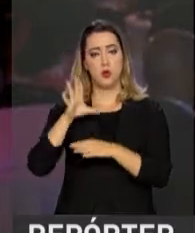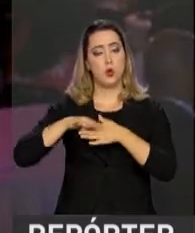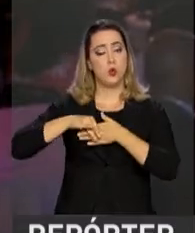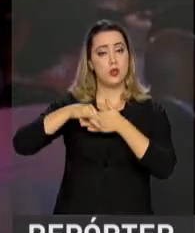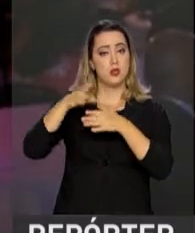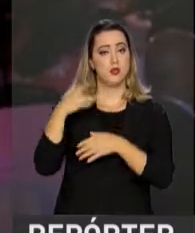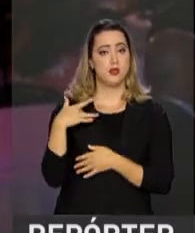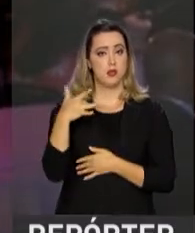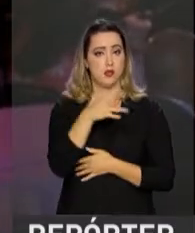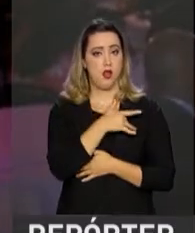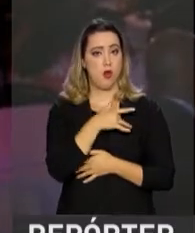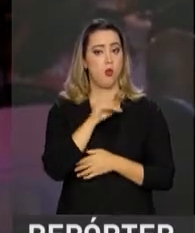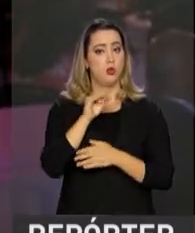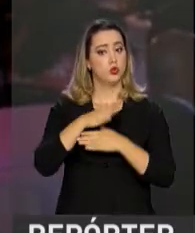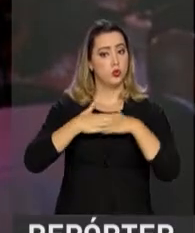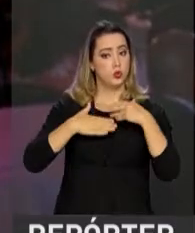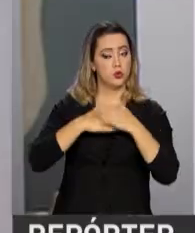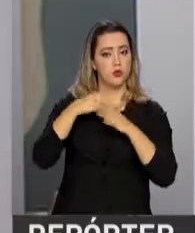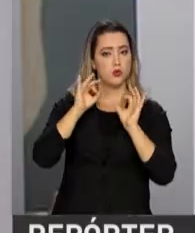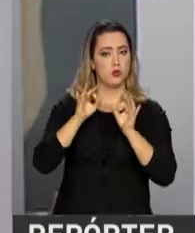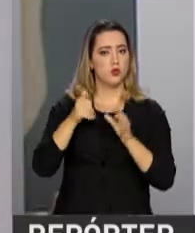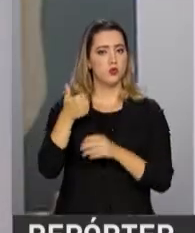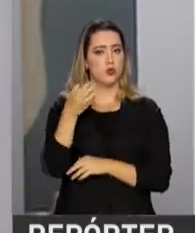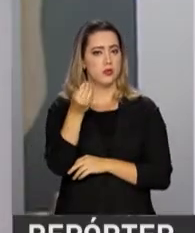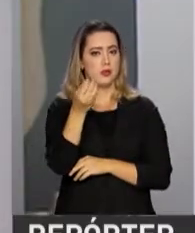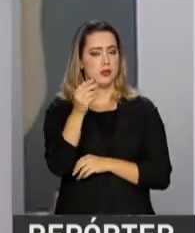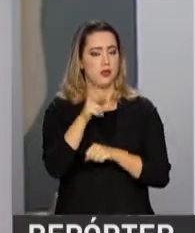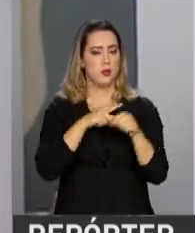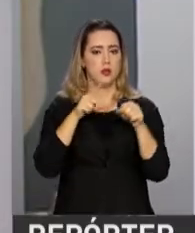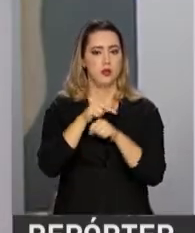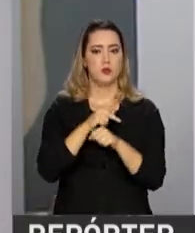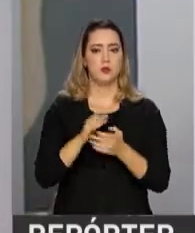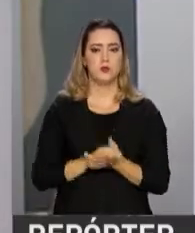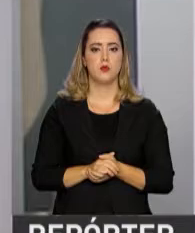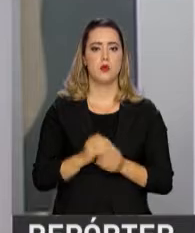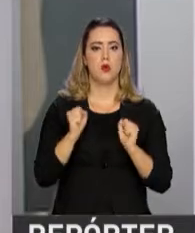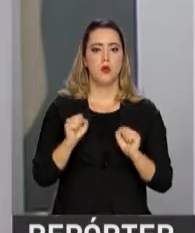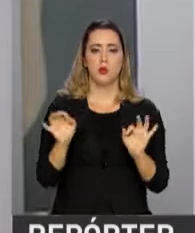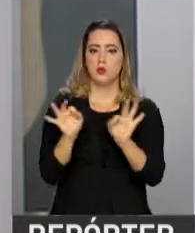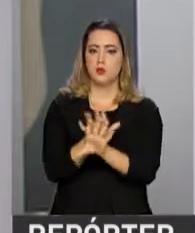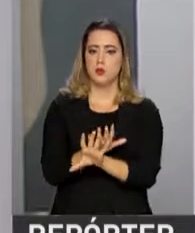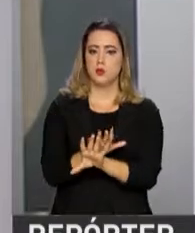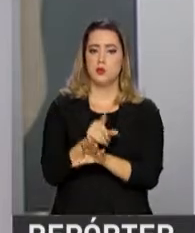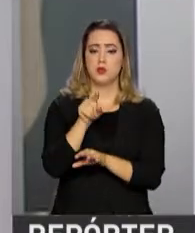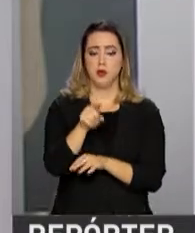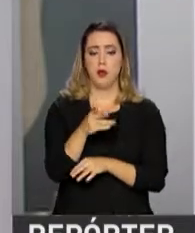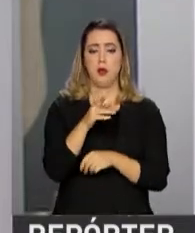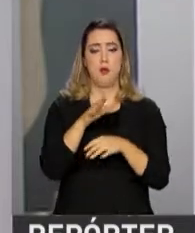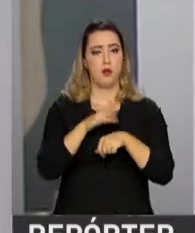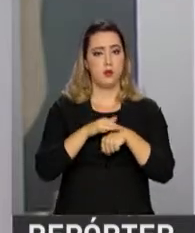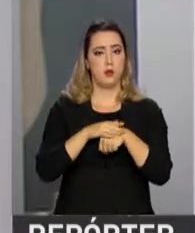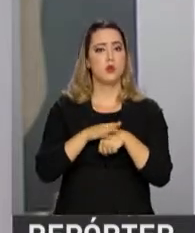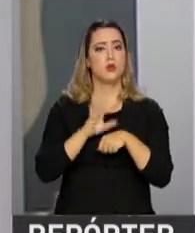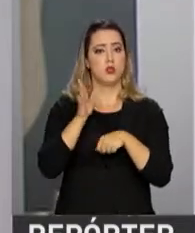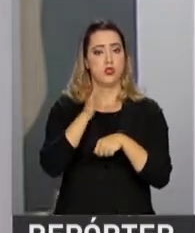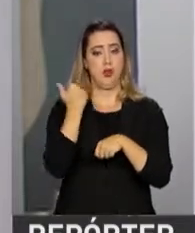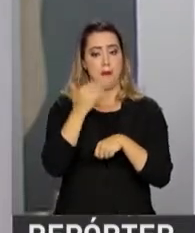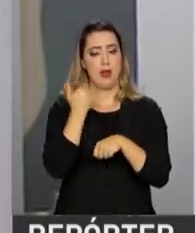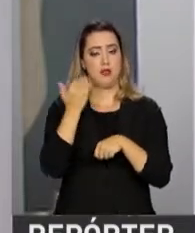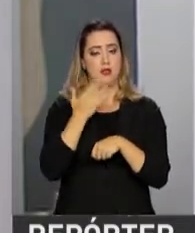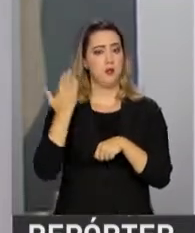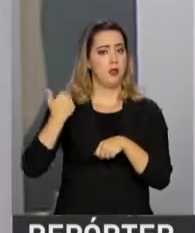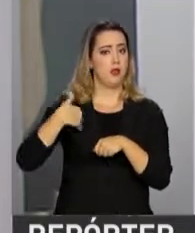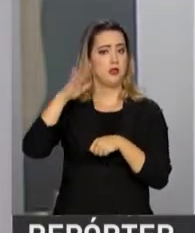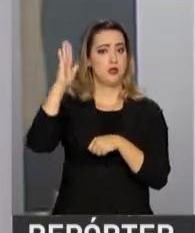especialistas no assunto de mais de 100 países. Nós podemos eliminar essa epidemia que já mata mais do que o HIV, nível global,